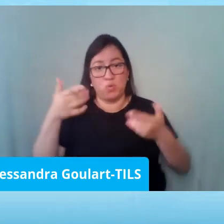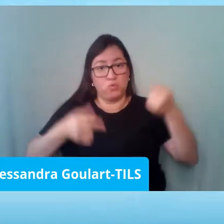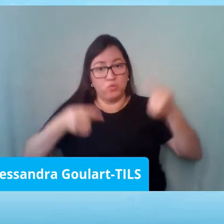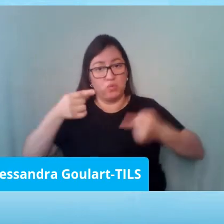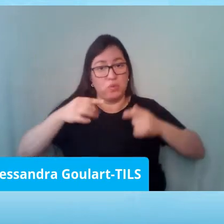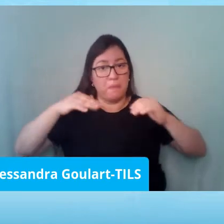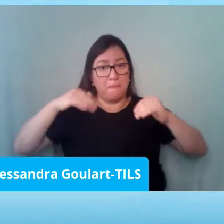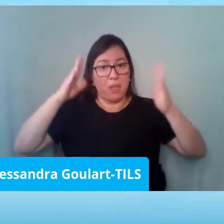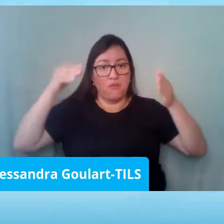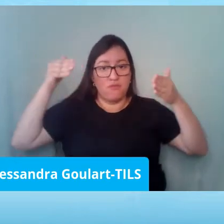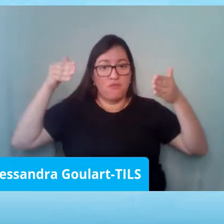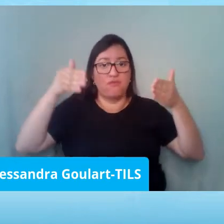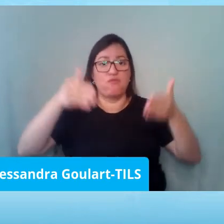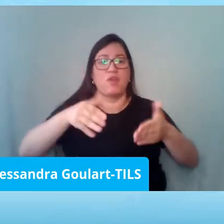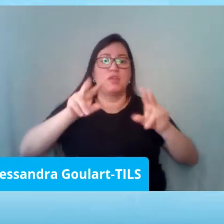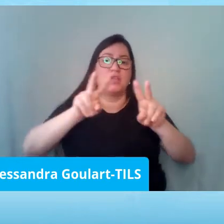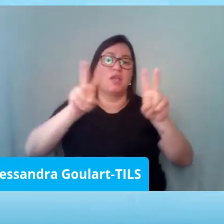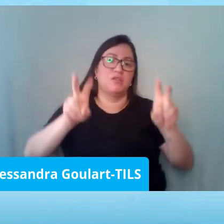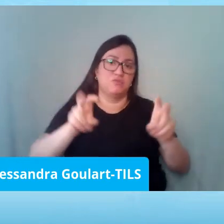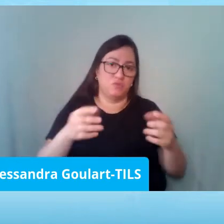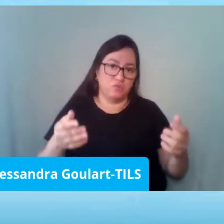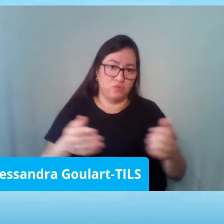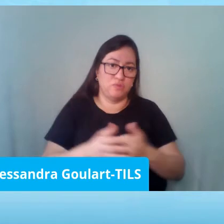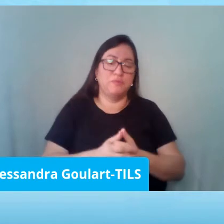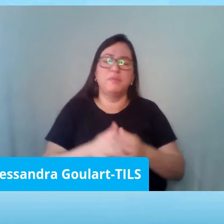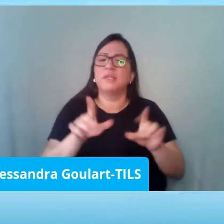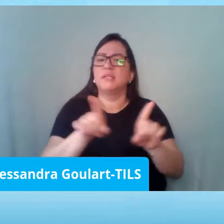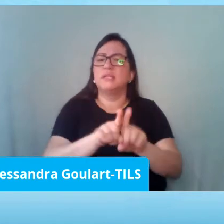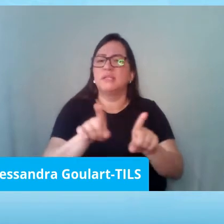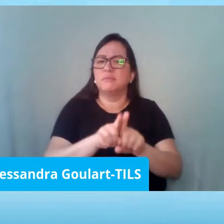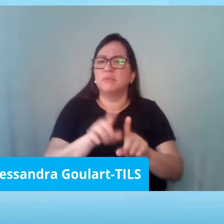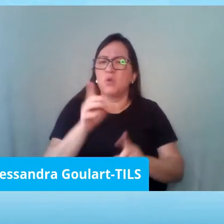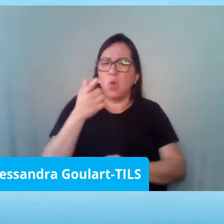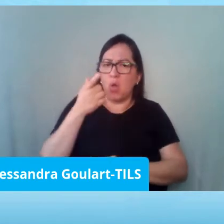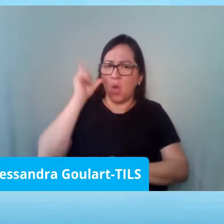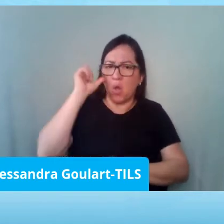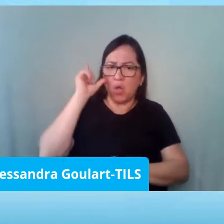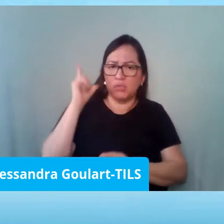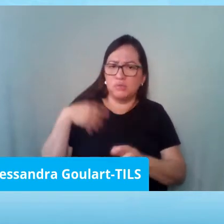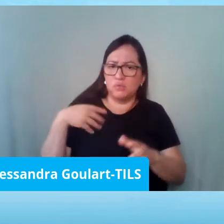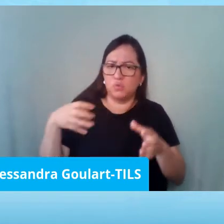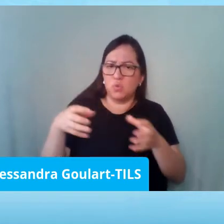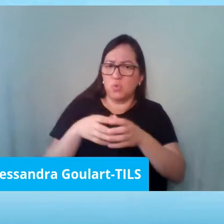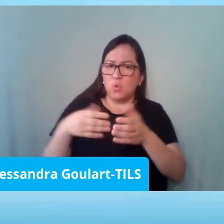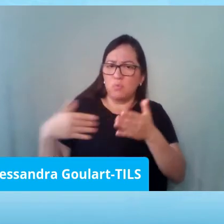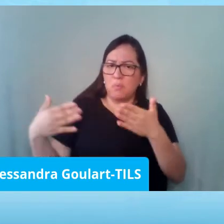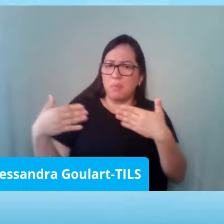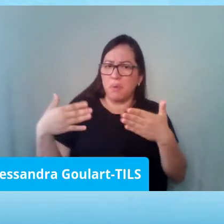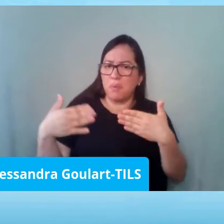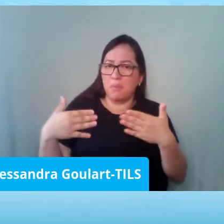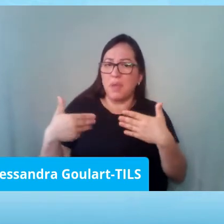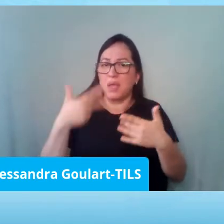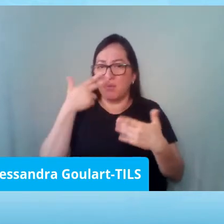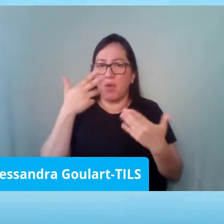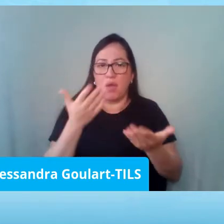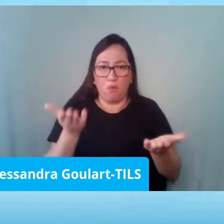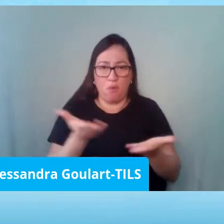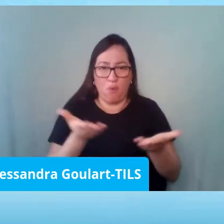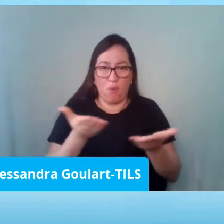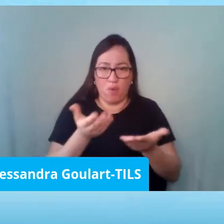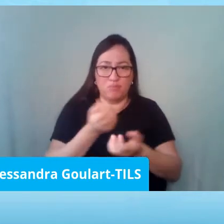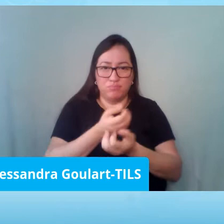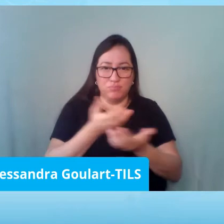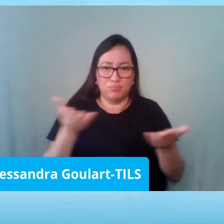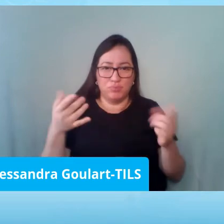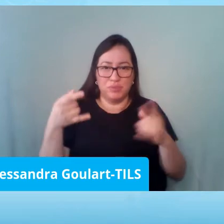Além disso, a gente conversava ontem, né, entre nós aqui, falando um pouquinho da apresentação de hoje, nós conversávamos